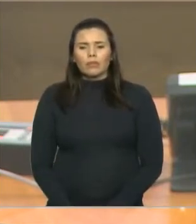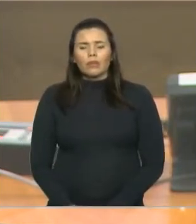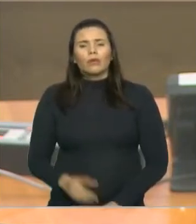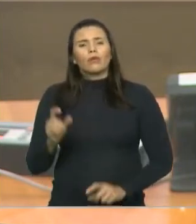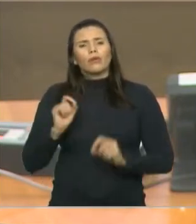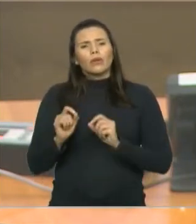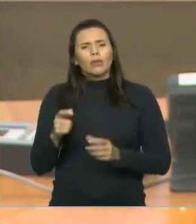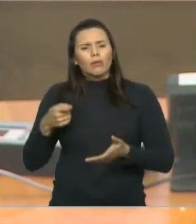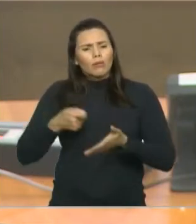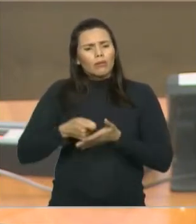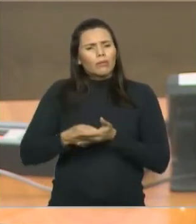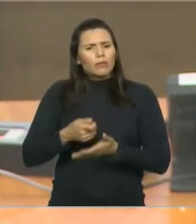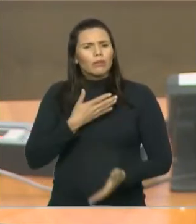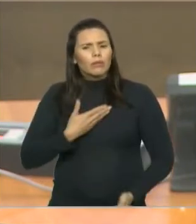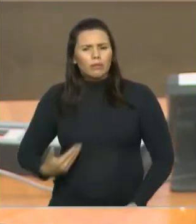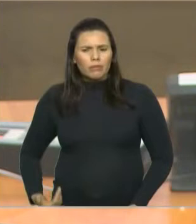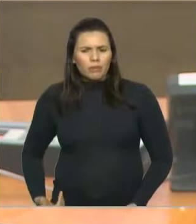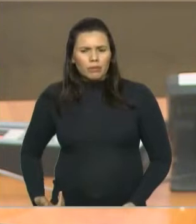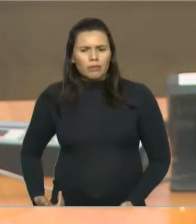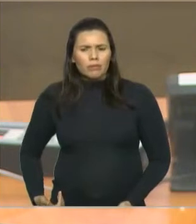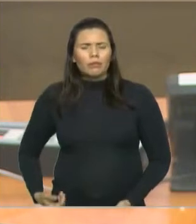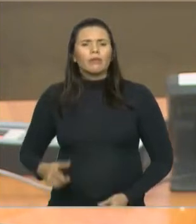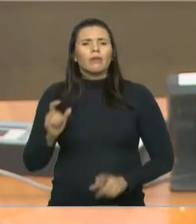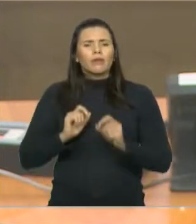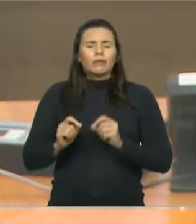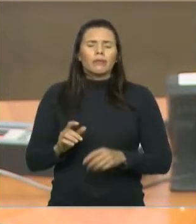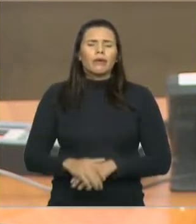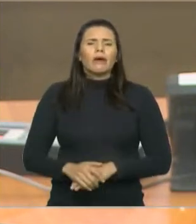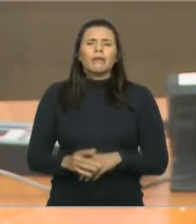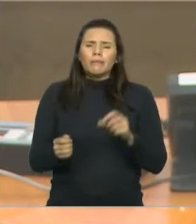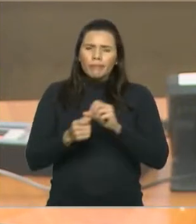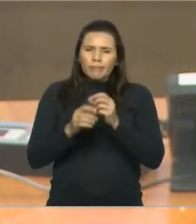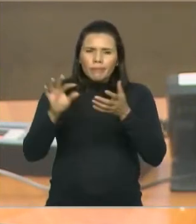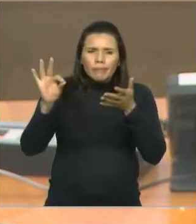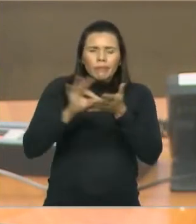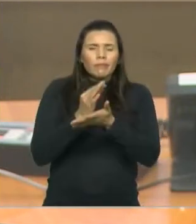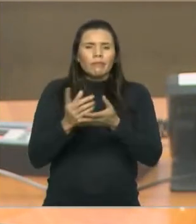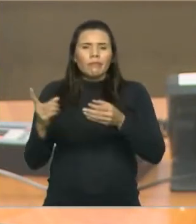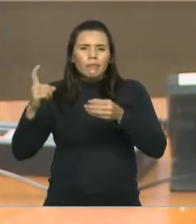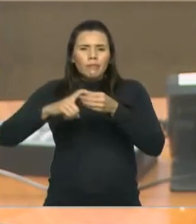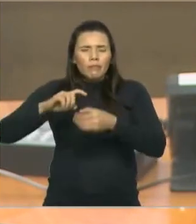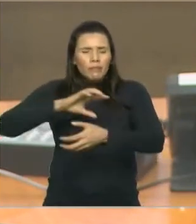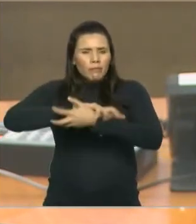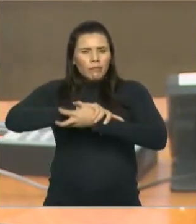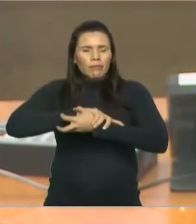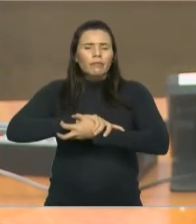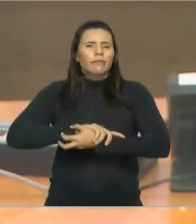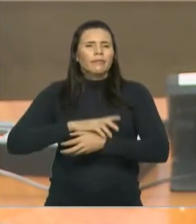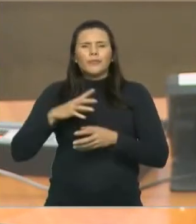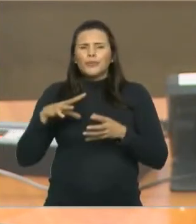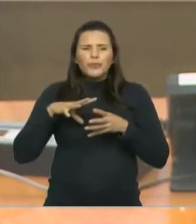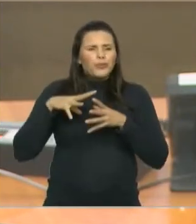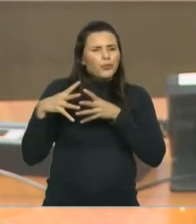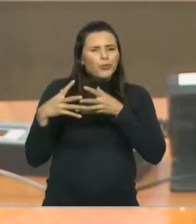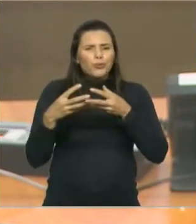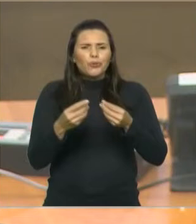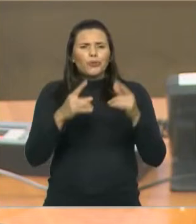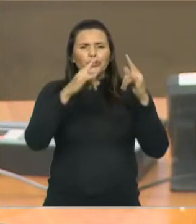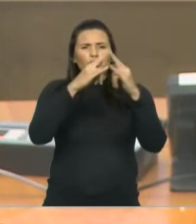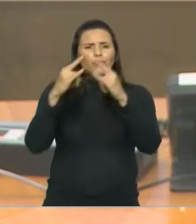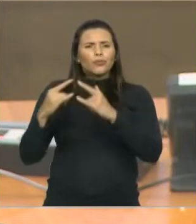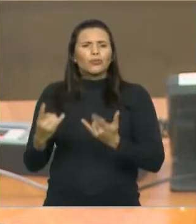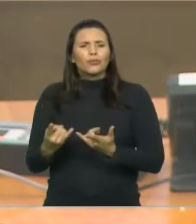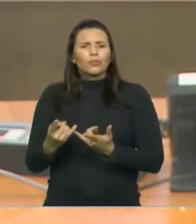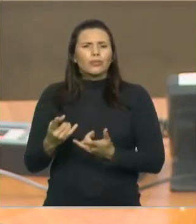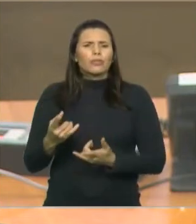o Estado a fazer a repactuação de todas as redes de saúde. É uma ação antiga do Ministério Público e agora vai chegar um momento assim que não